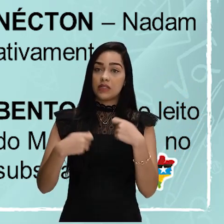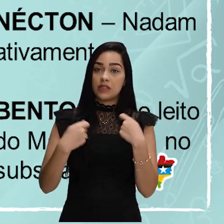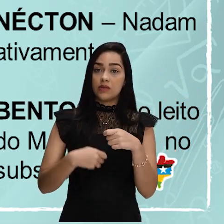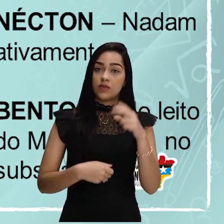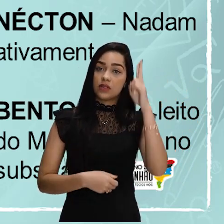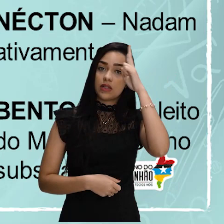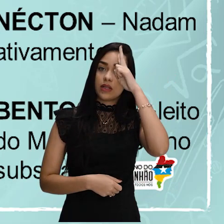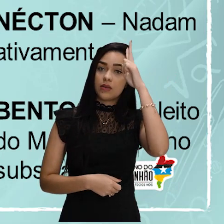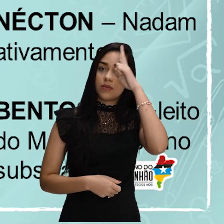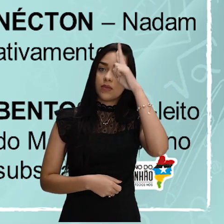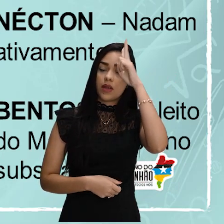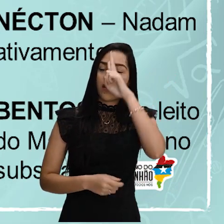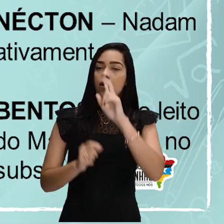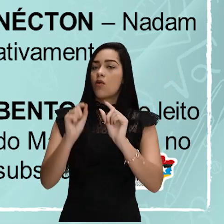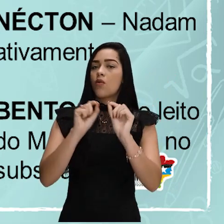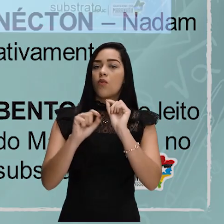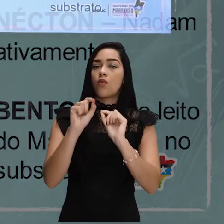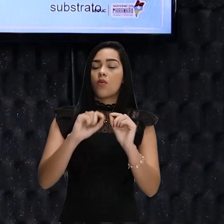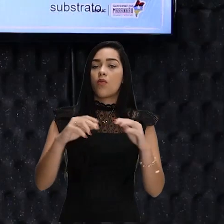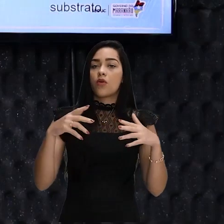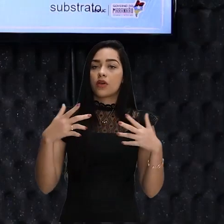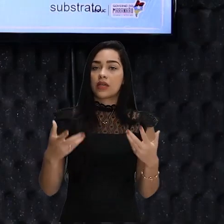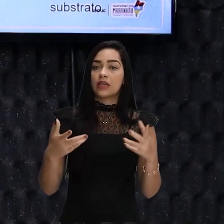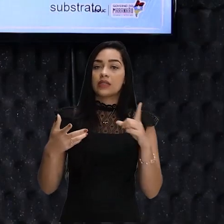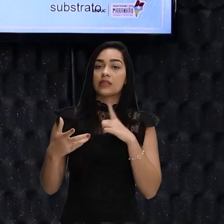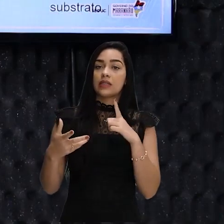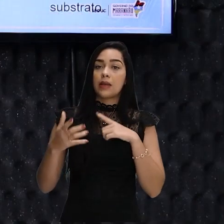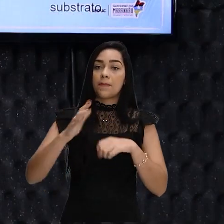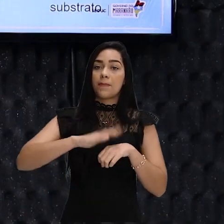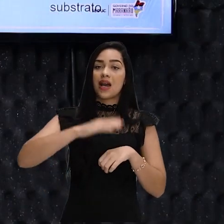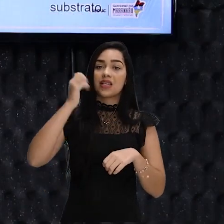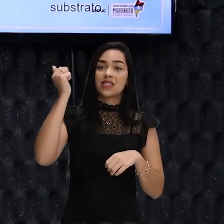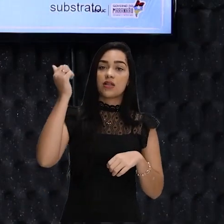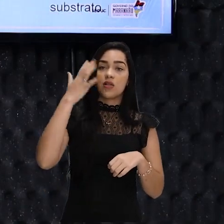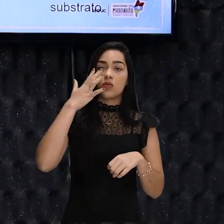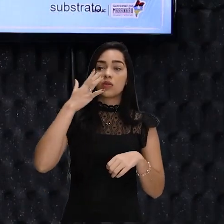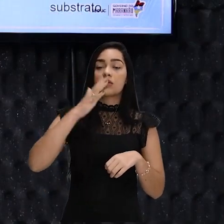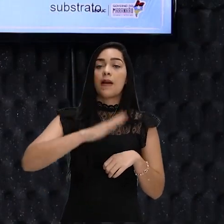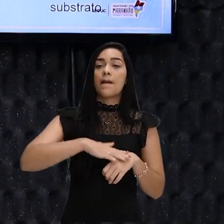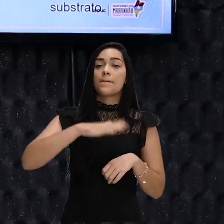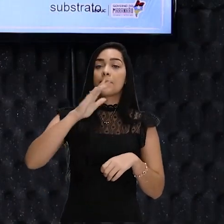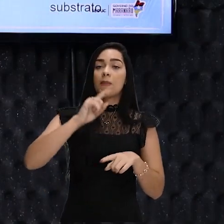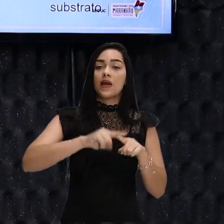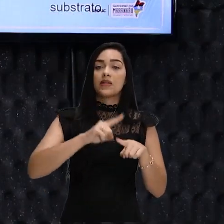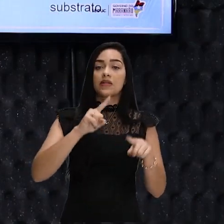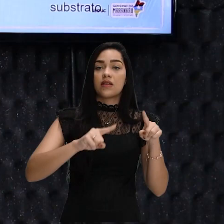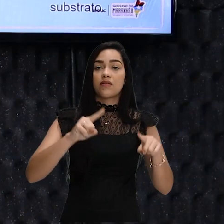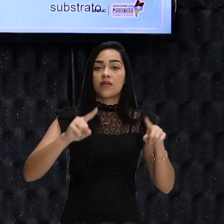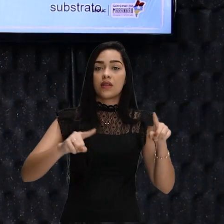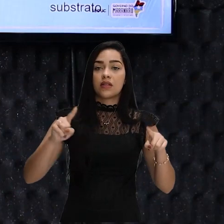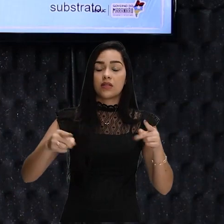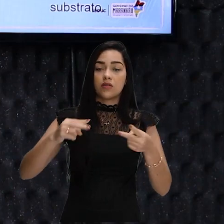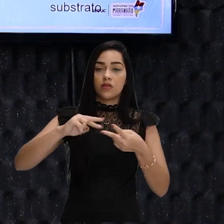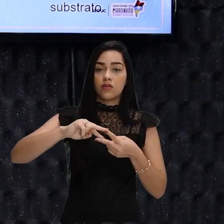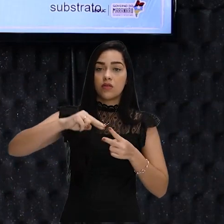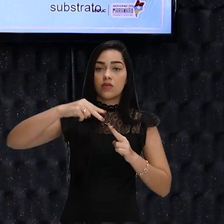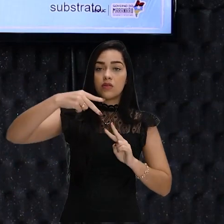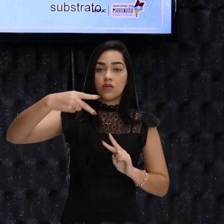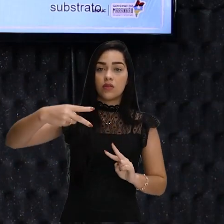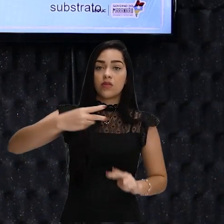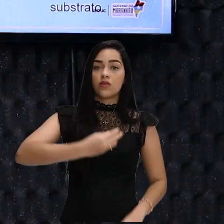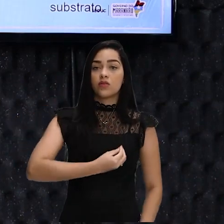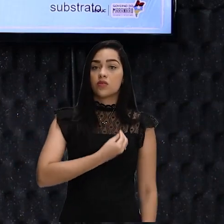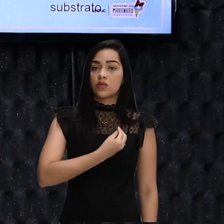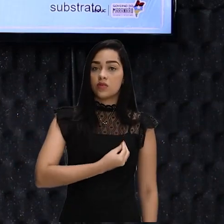mencionar também é que onde mais tiver luz, maior a variabilidade genética dos